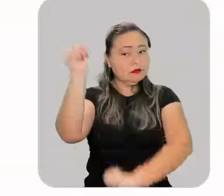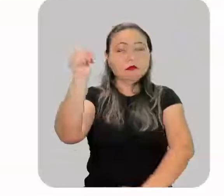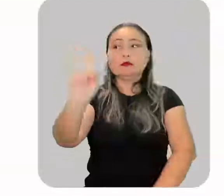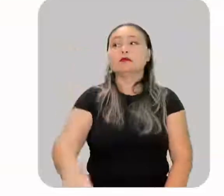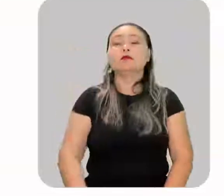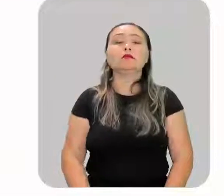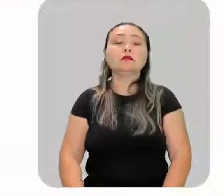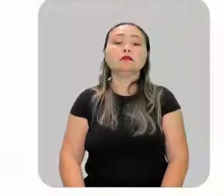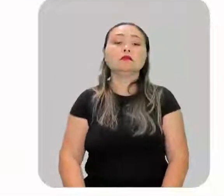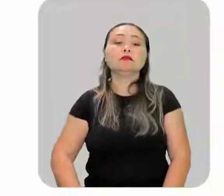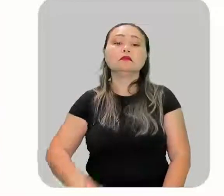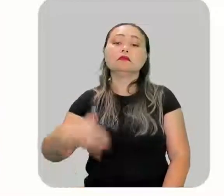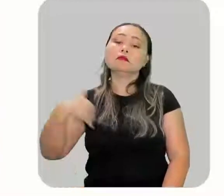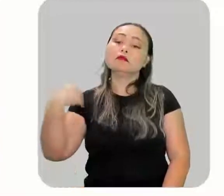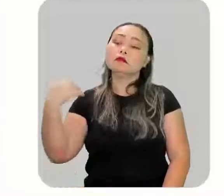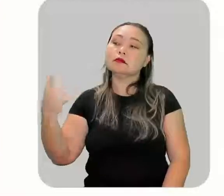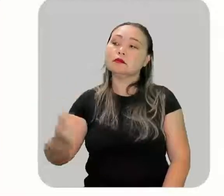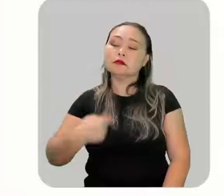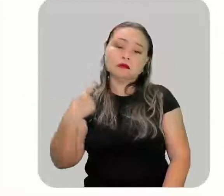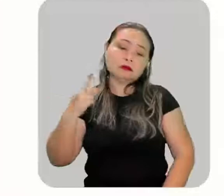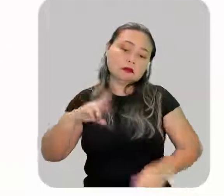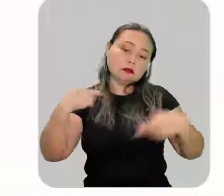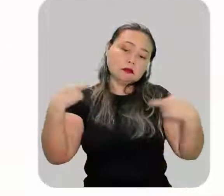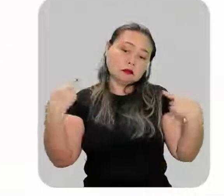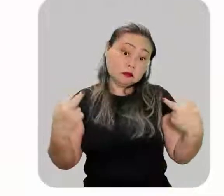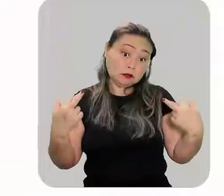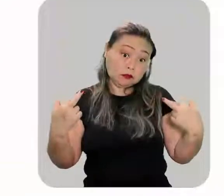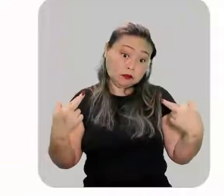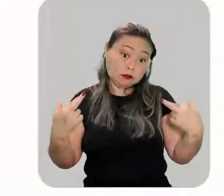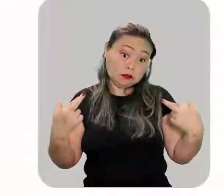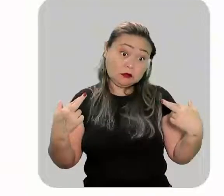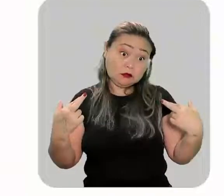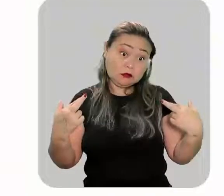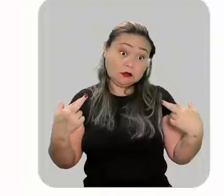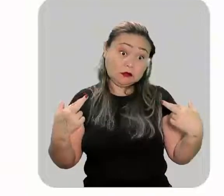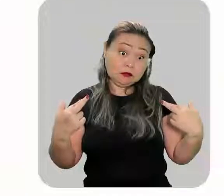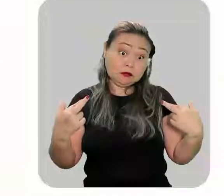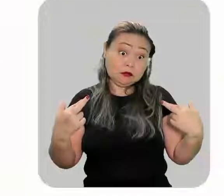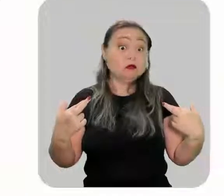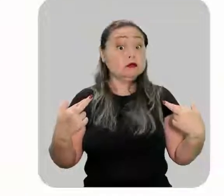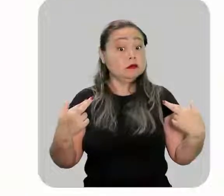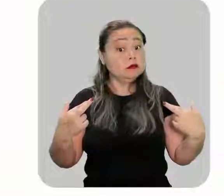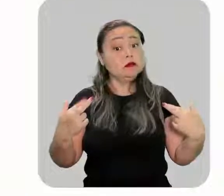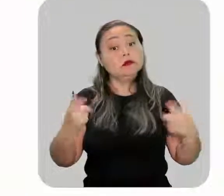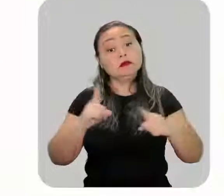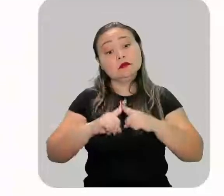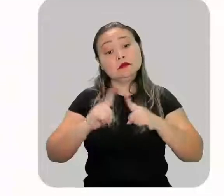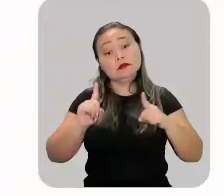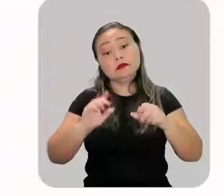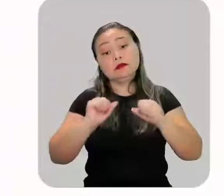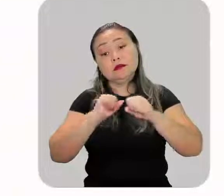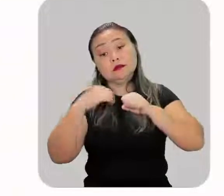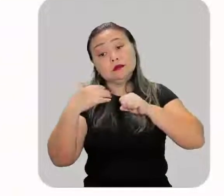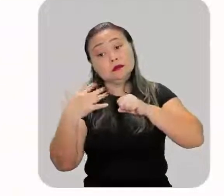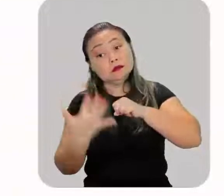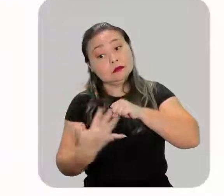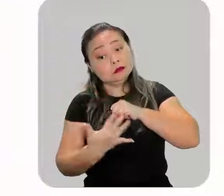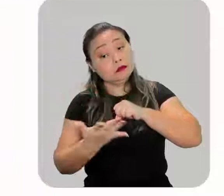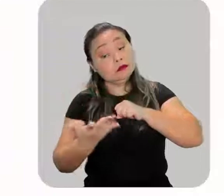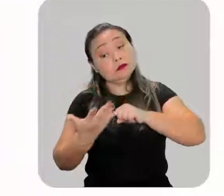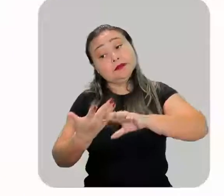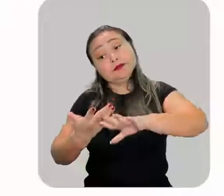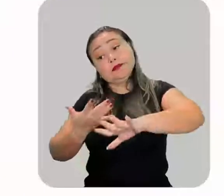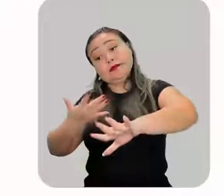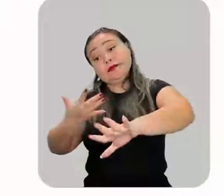vocês. Hoje iremos nos reunir com um Iríamos, colega. né? Iríamos, mas a pandemia não deixa.